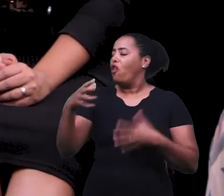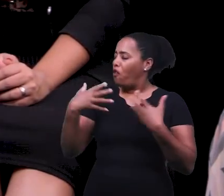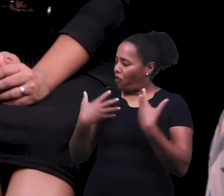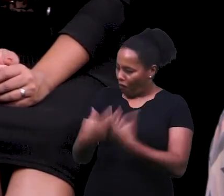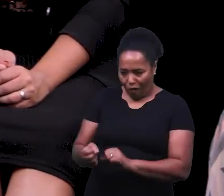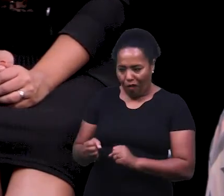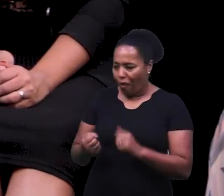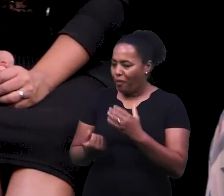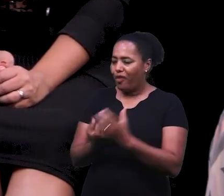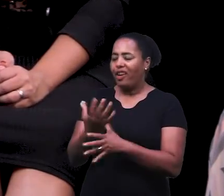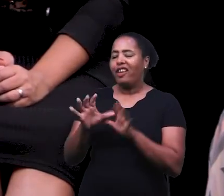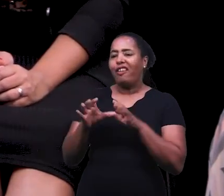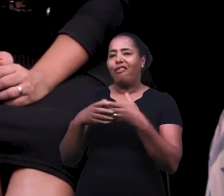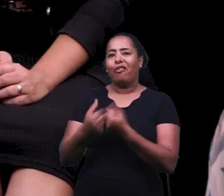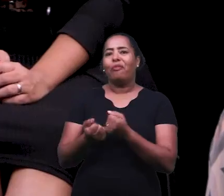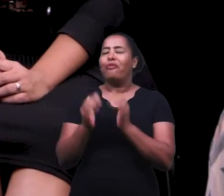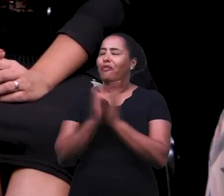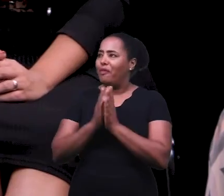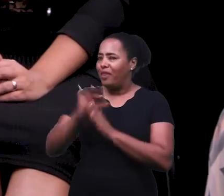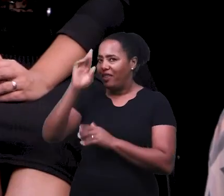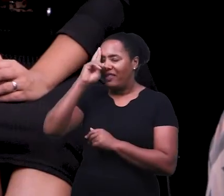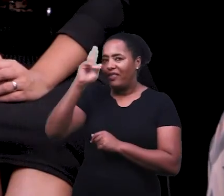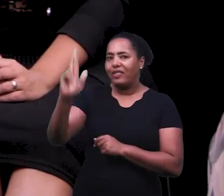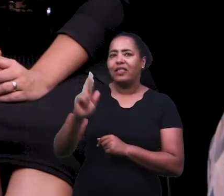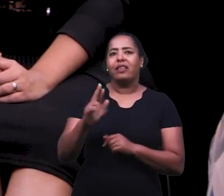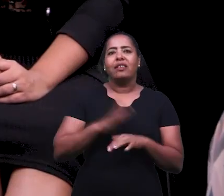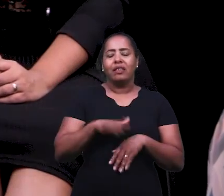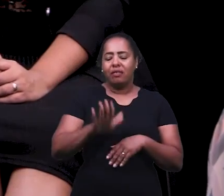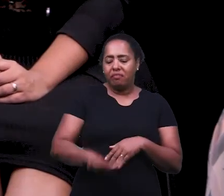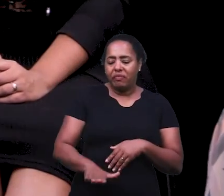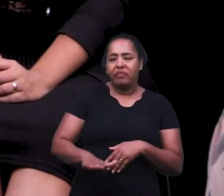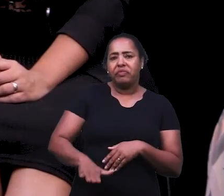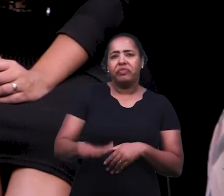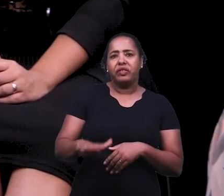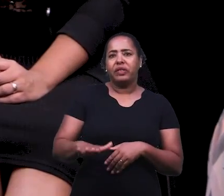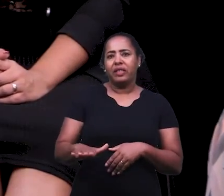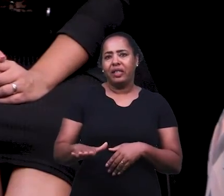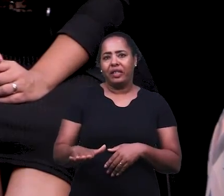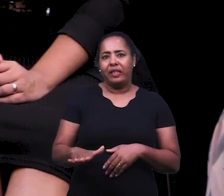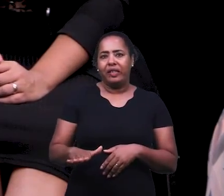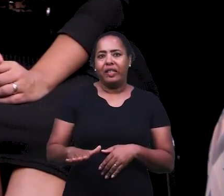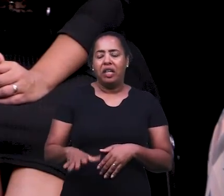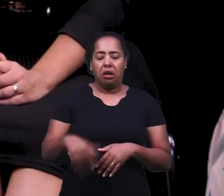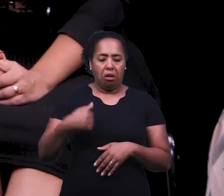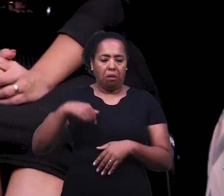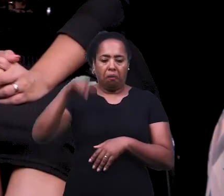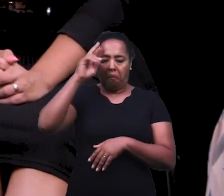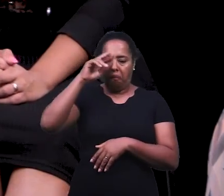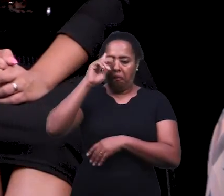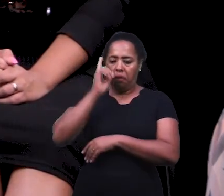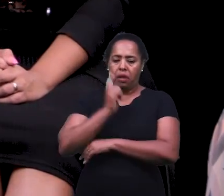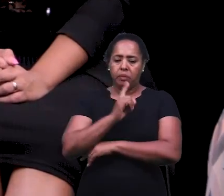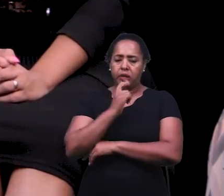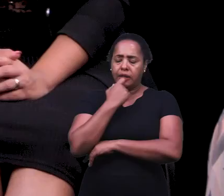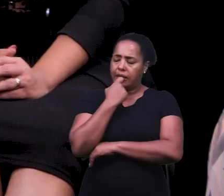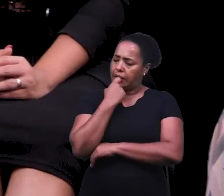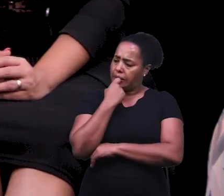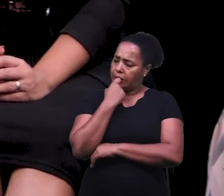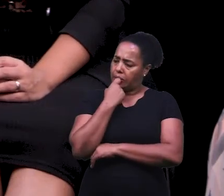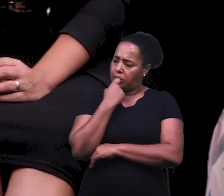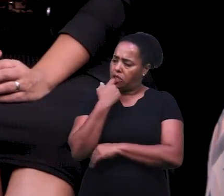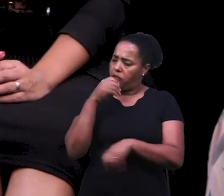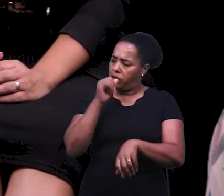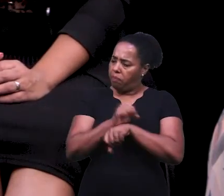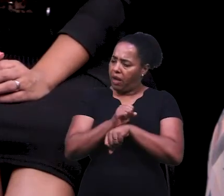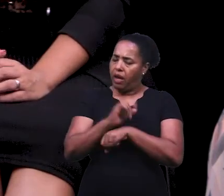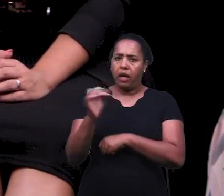jovem, né? Entrar no grupo de louvor. Vamos clamar, vamos buscar o Senhor para entrar no grupo de louvor. E é desde pequena. E eu não